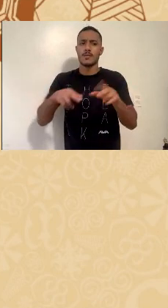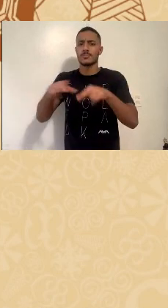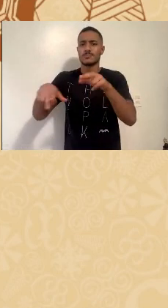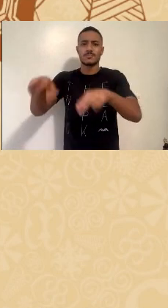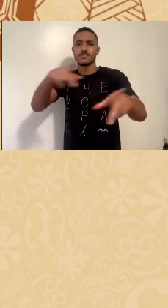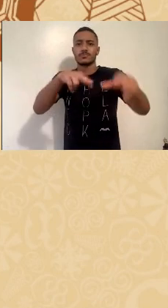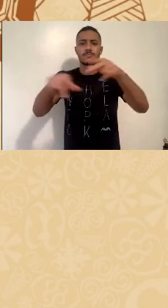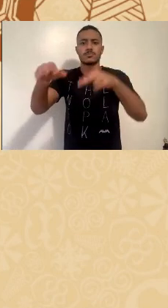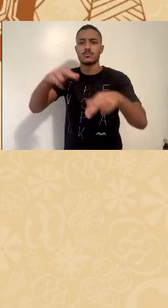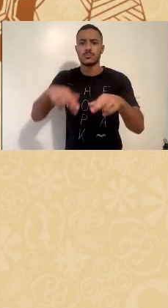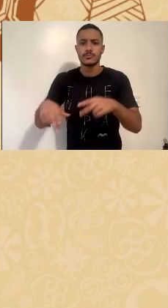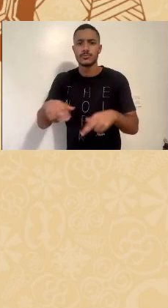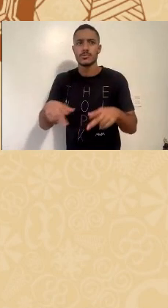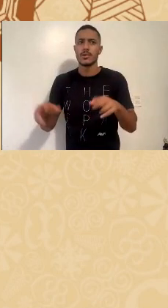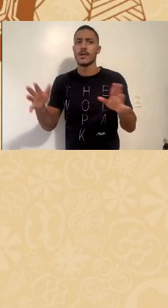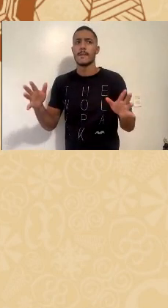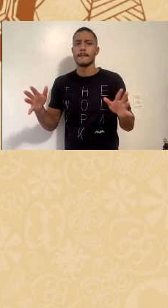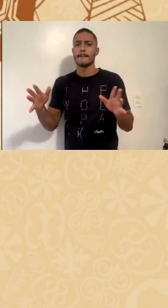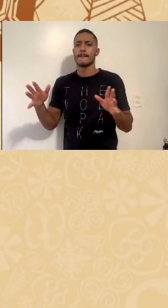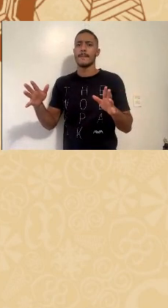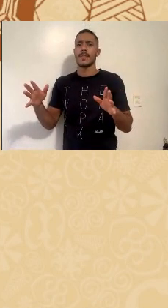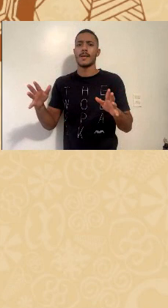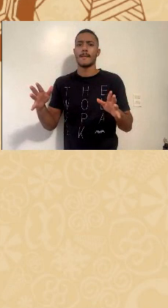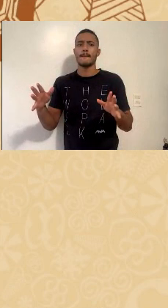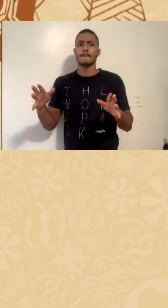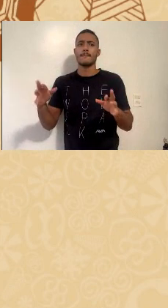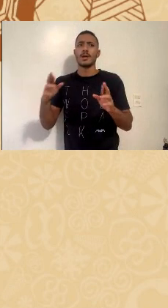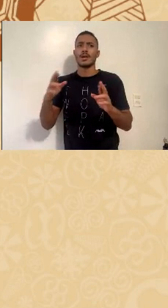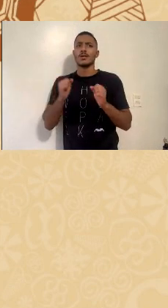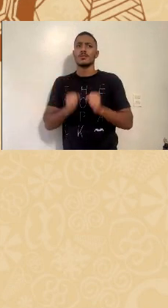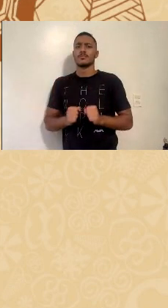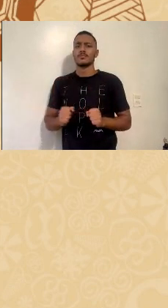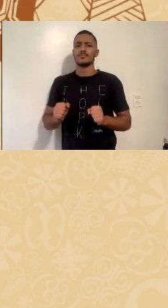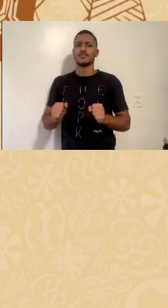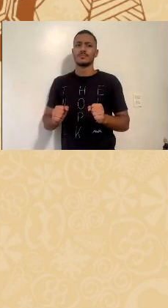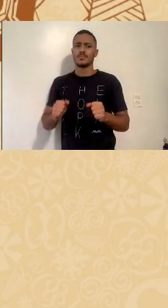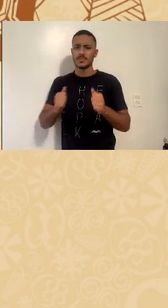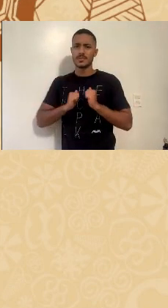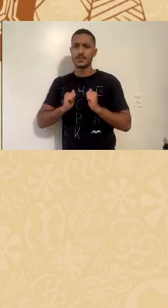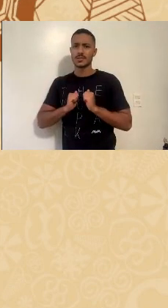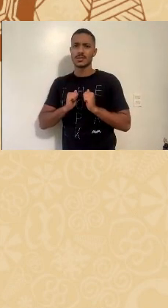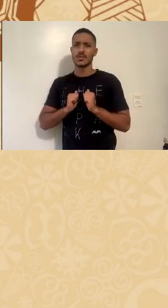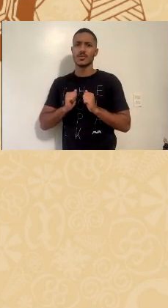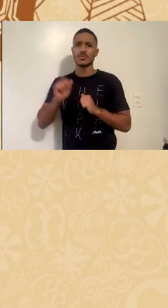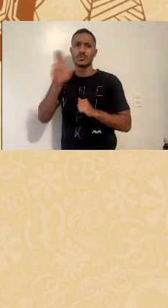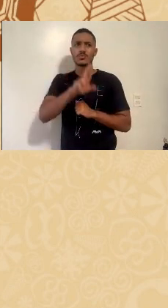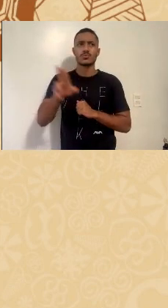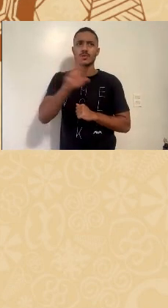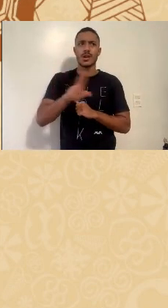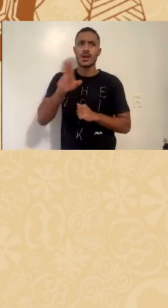justamente para manter, talvez, um celular. Então, isso,